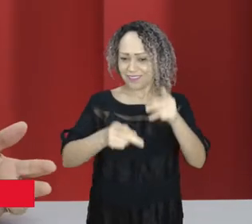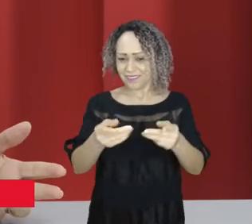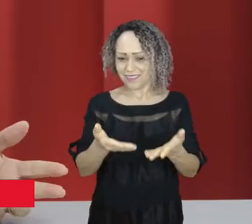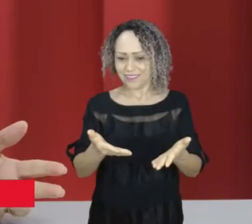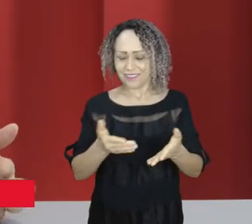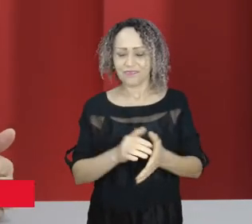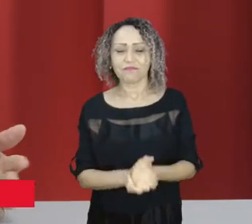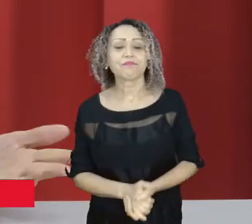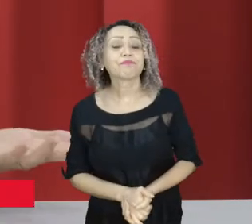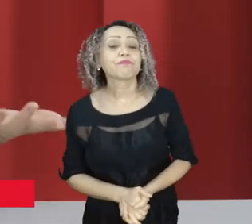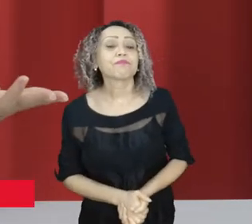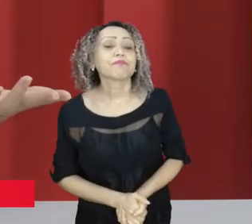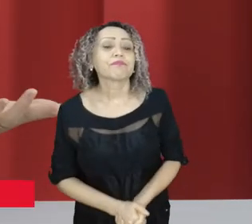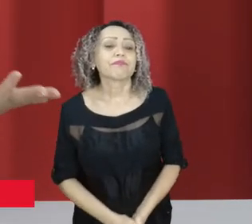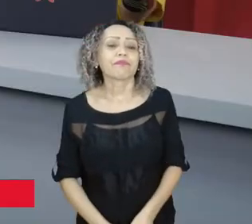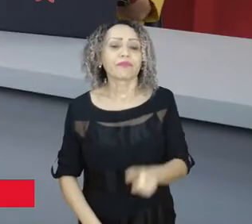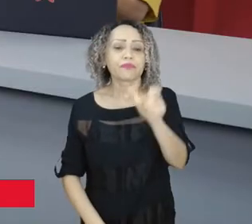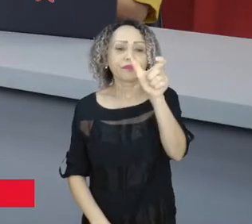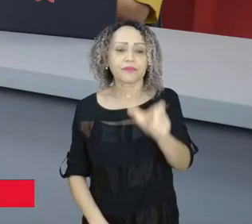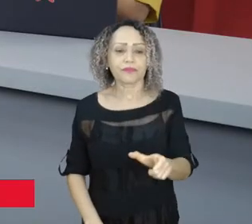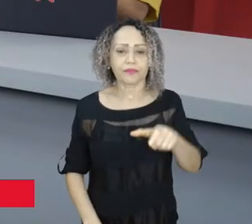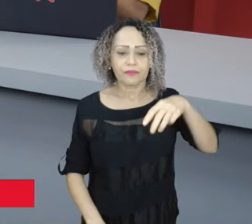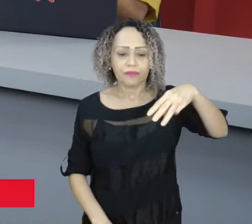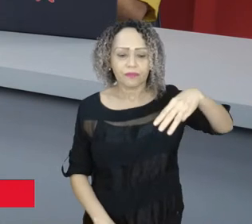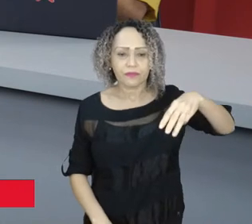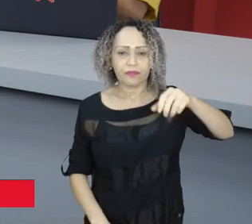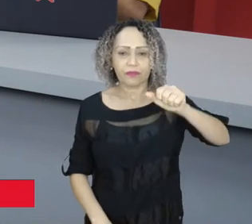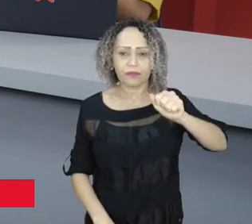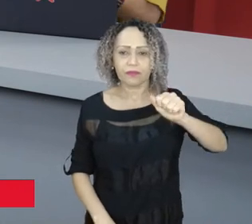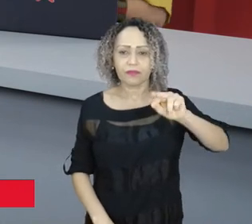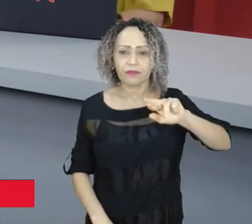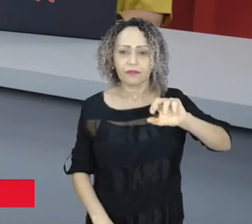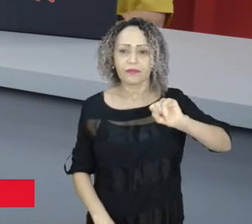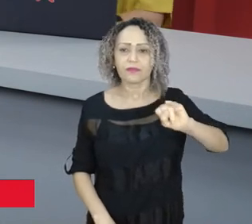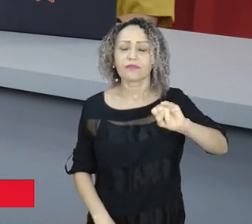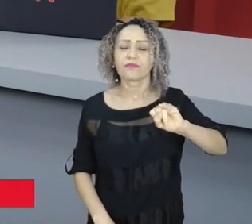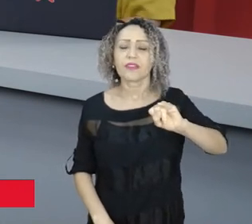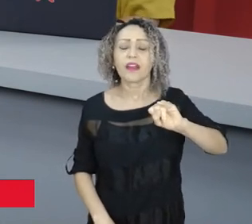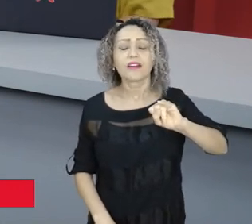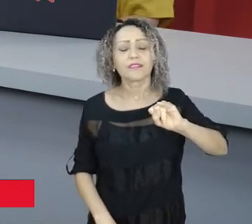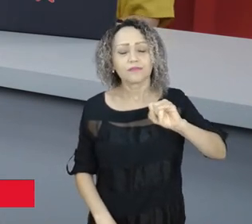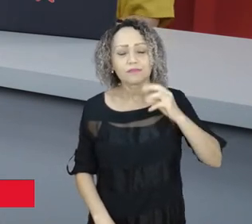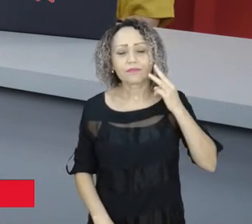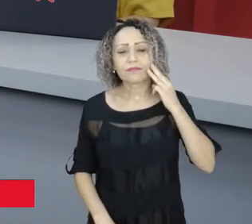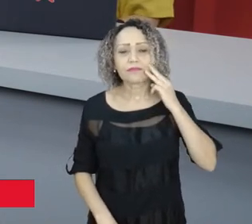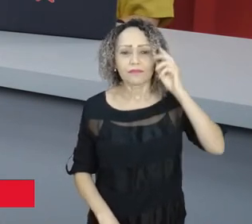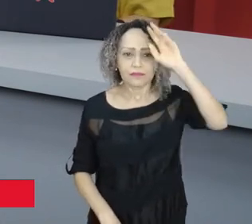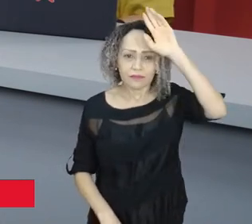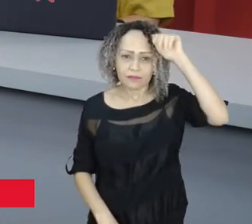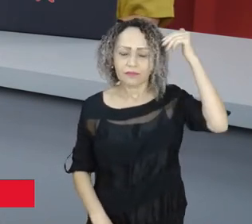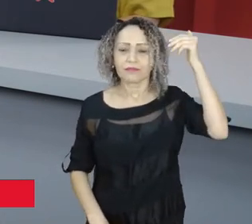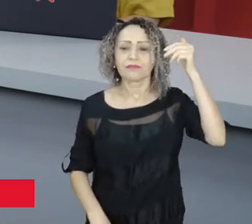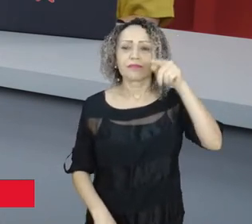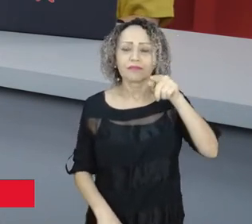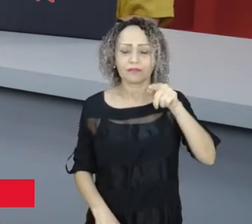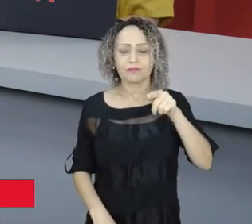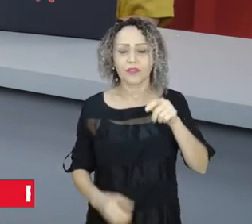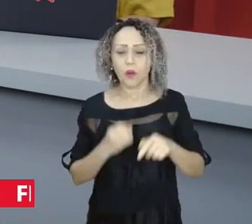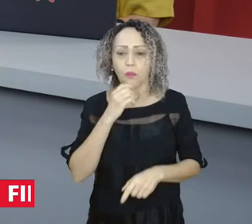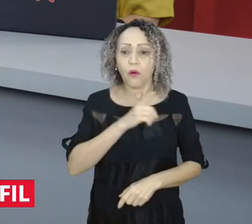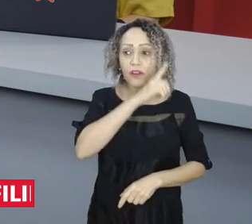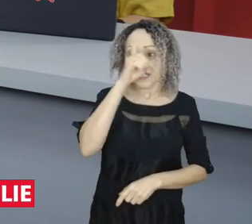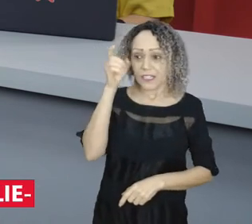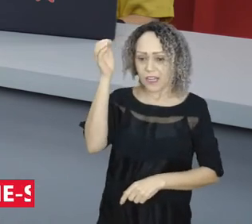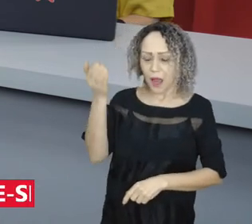Mariana Jacobi já tá aqui com a gente no estúdio. Bom dia pra você, Mari. Bom dia, Amanda. Bom dia, pessoal. Vamos falar de São